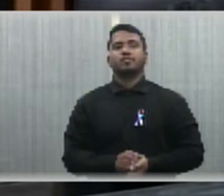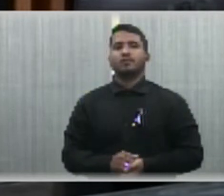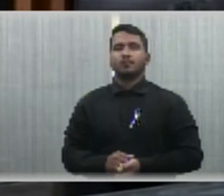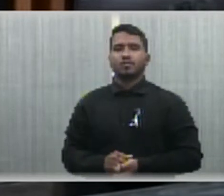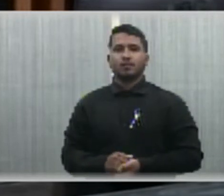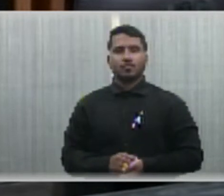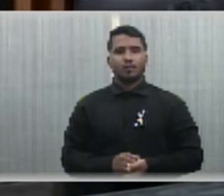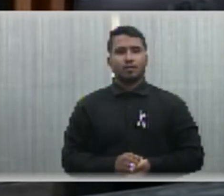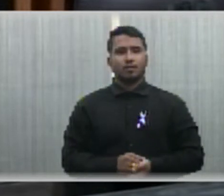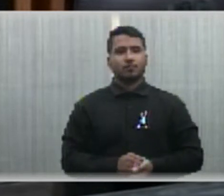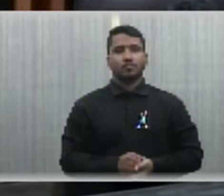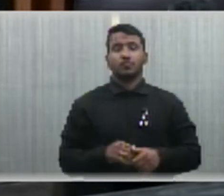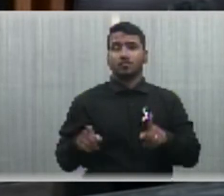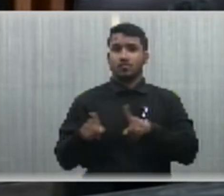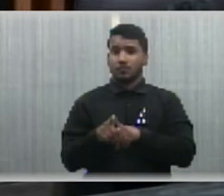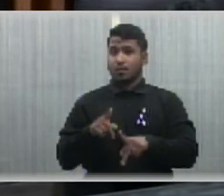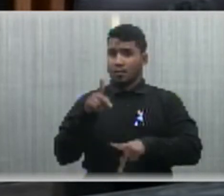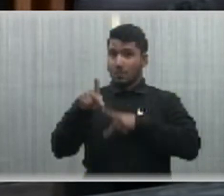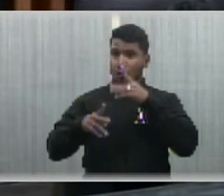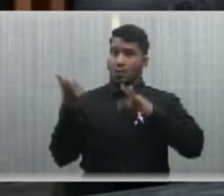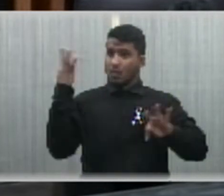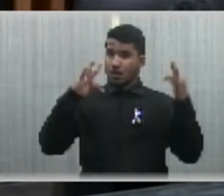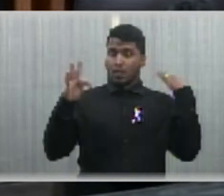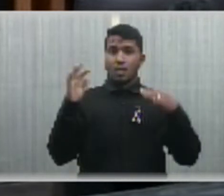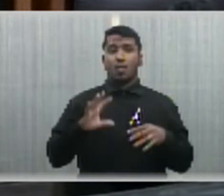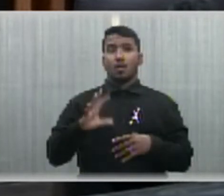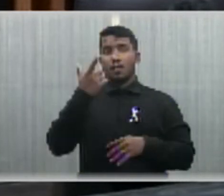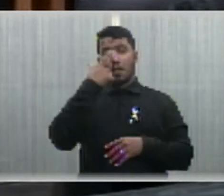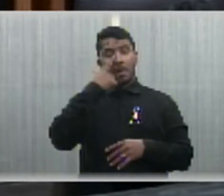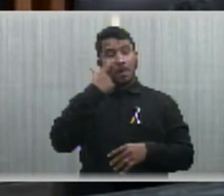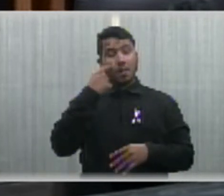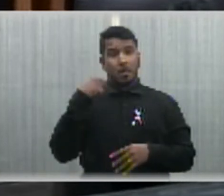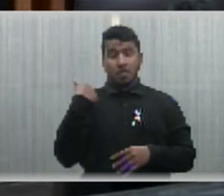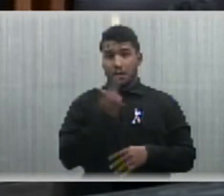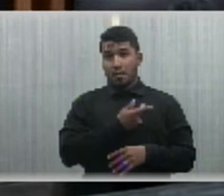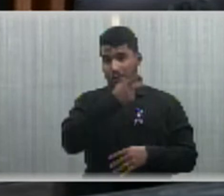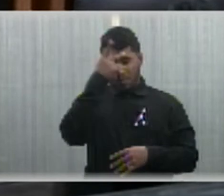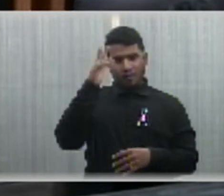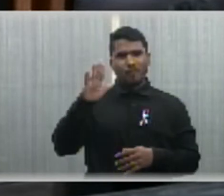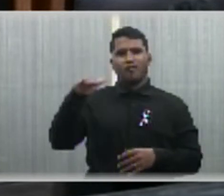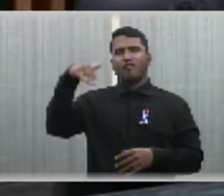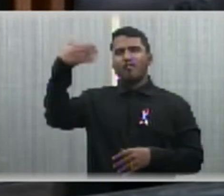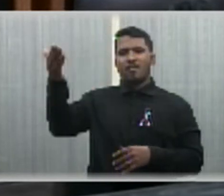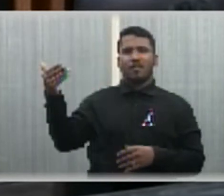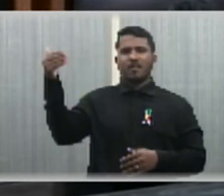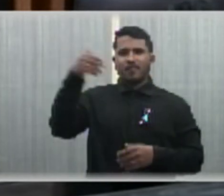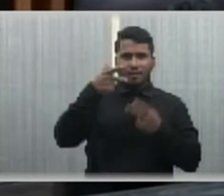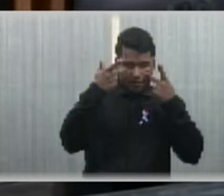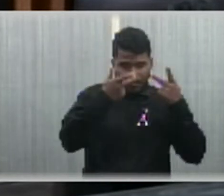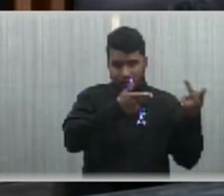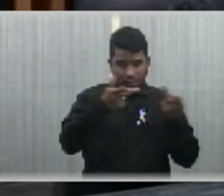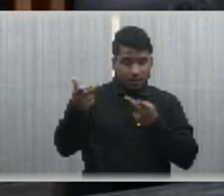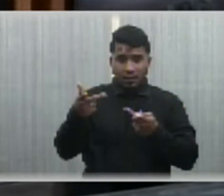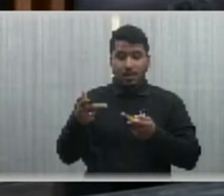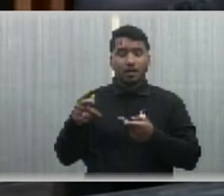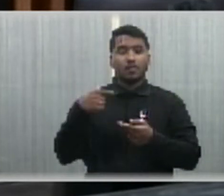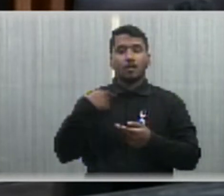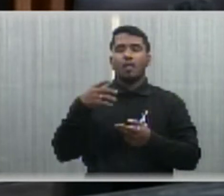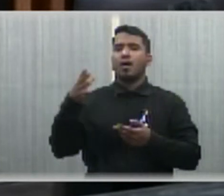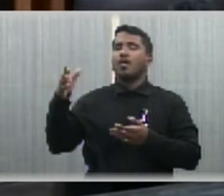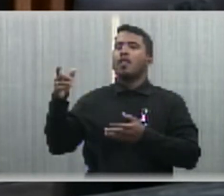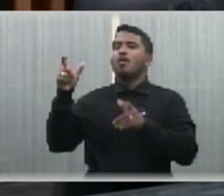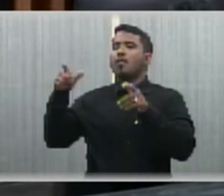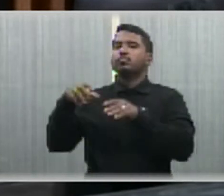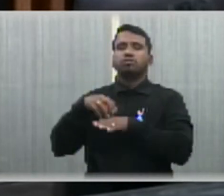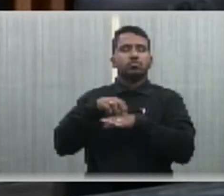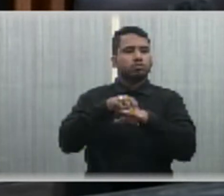especialmente para os nossos turistas. Acontece a gente trazer pessoas de fora, presidente, e quando nós vamos levar para algum local